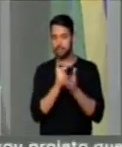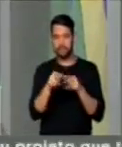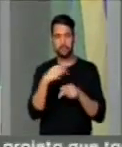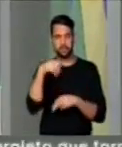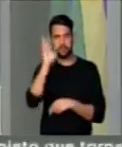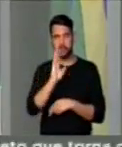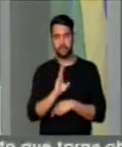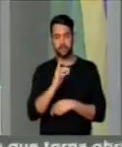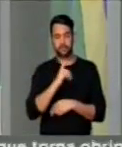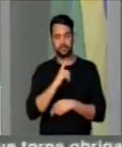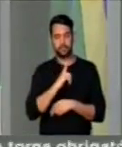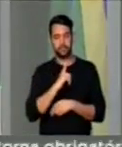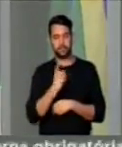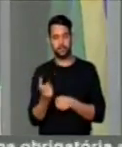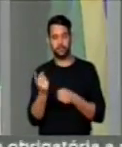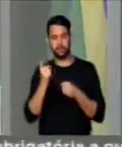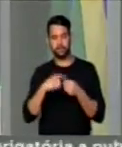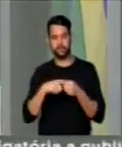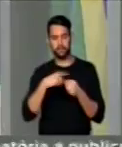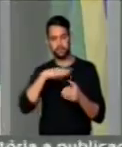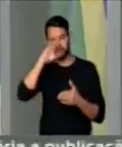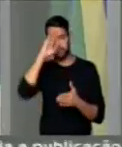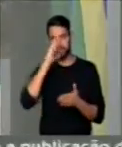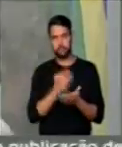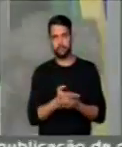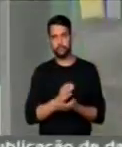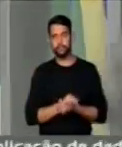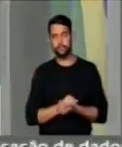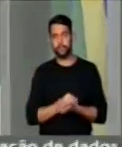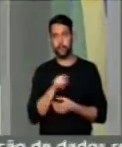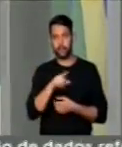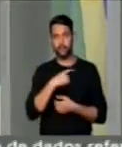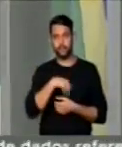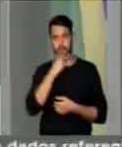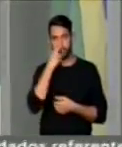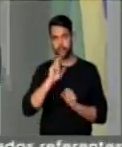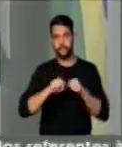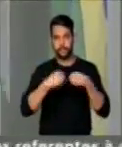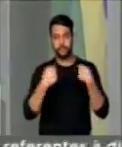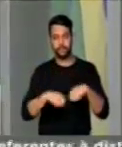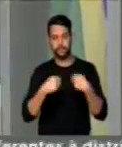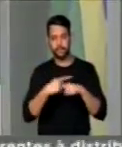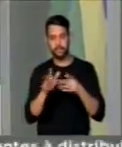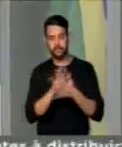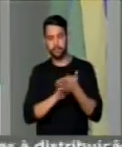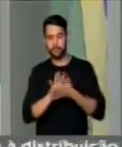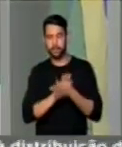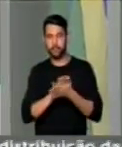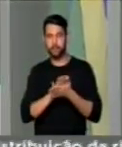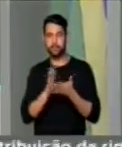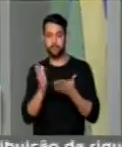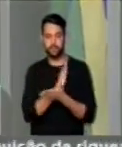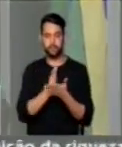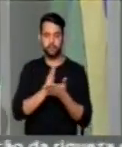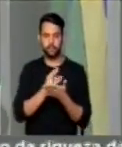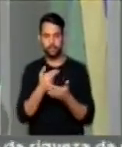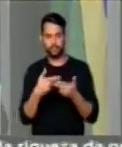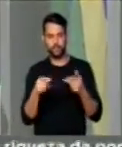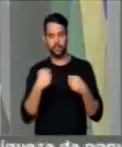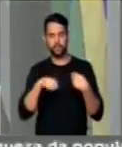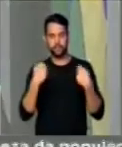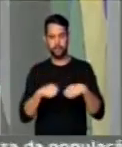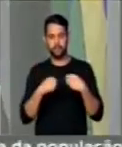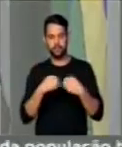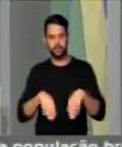país. O país precisa recuperar a sua credibilidade. E esse esforço é necessário, seja de forma voluntária, quando nós